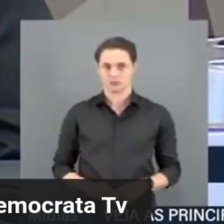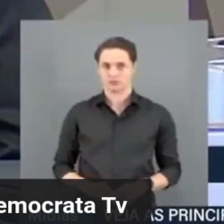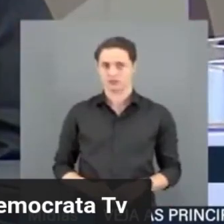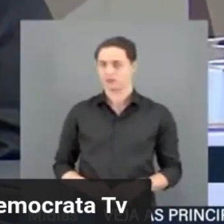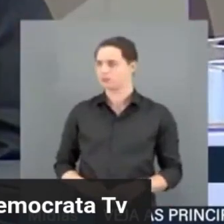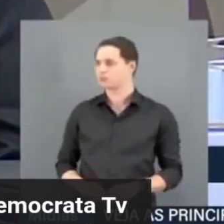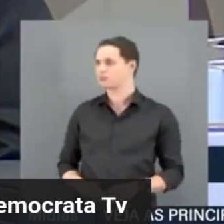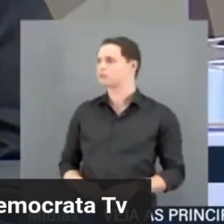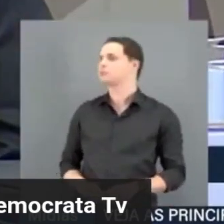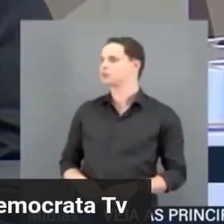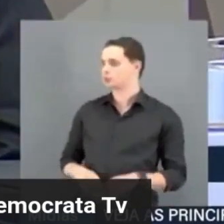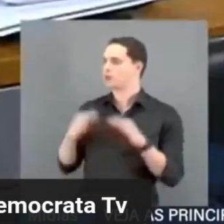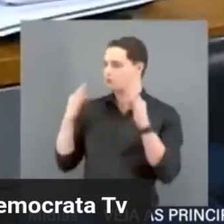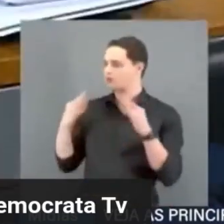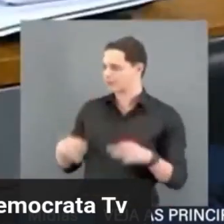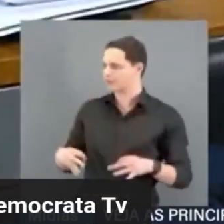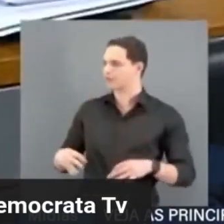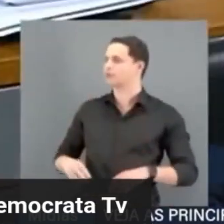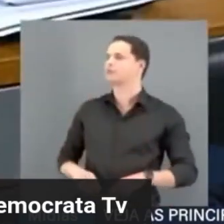Com certeza.